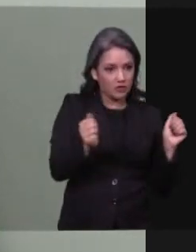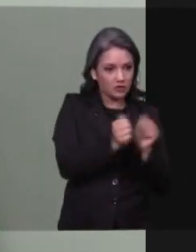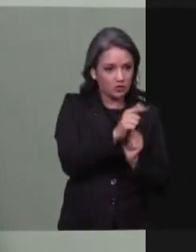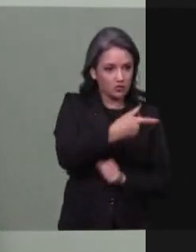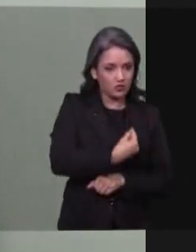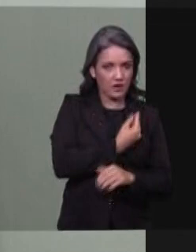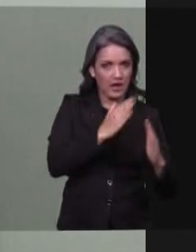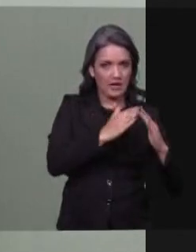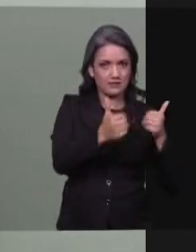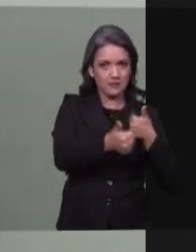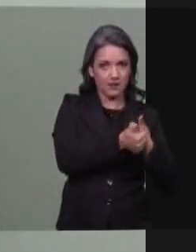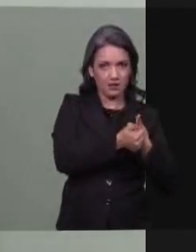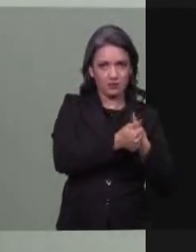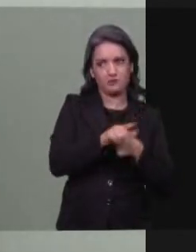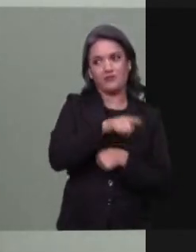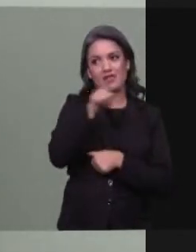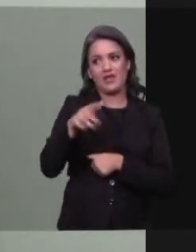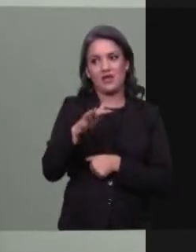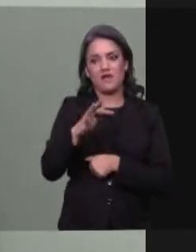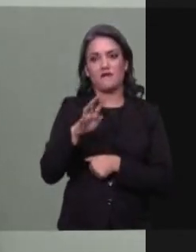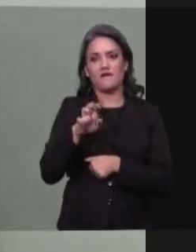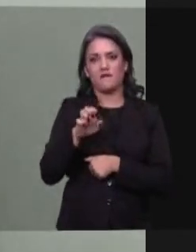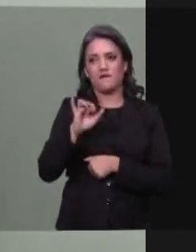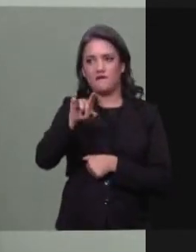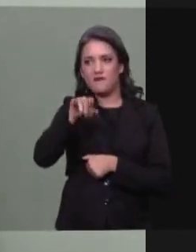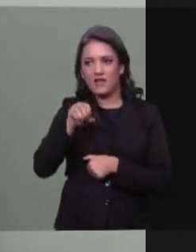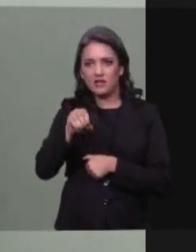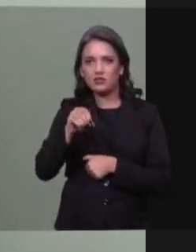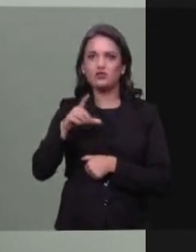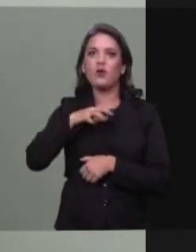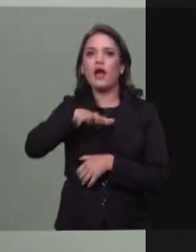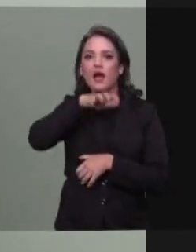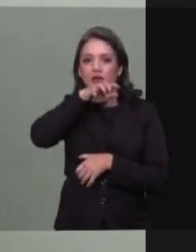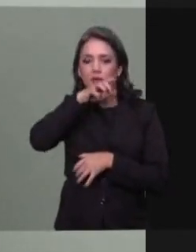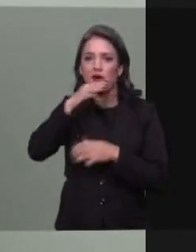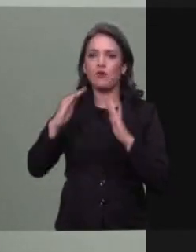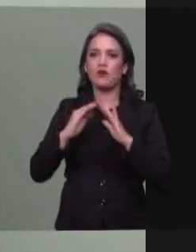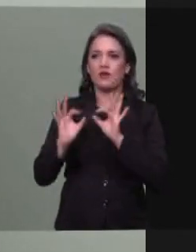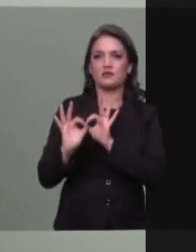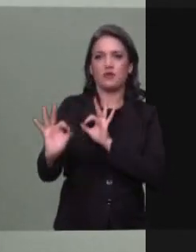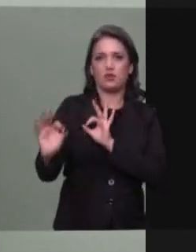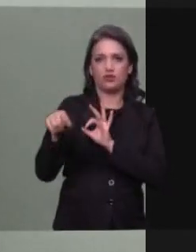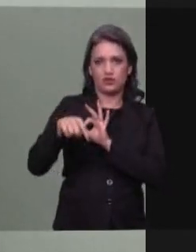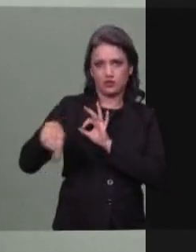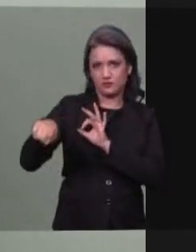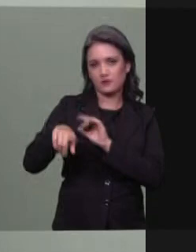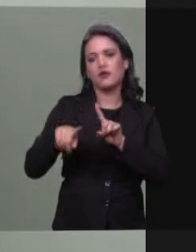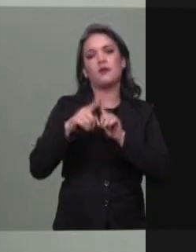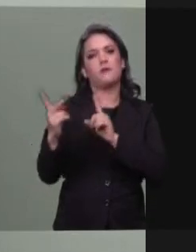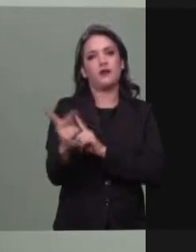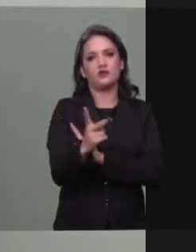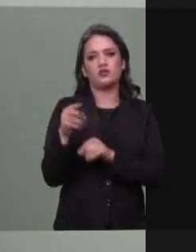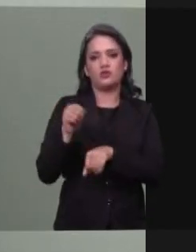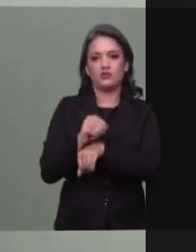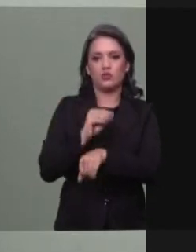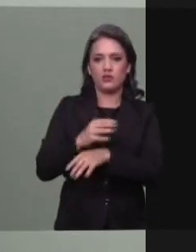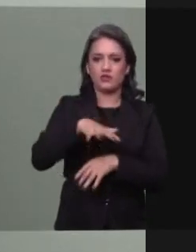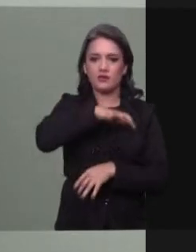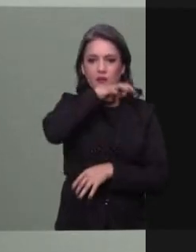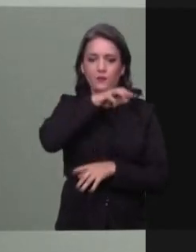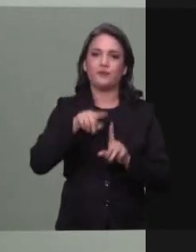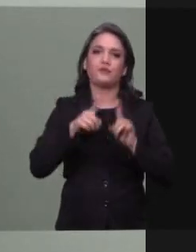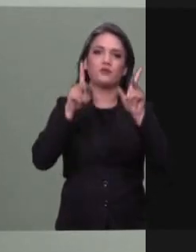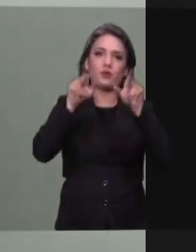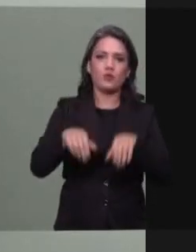tradições, o mesmo modo de vida. Eles têm uma importância muito grande, muito maior do que se diz, como enfatizou a ministra